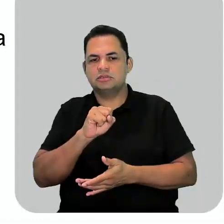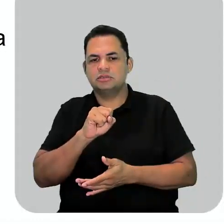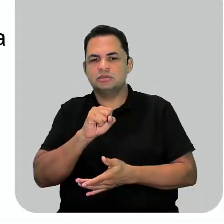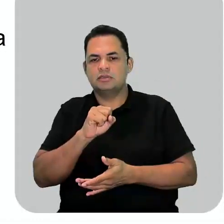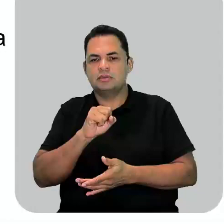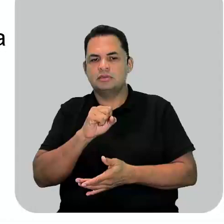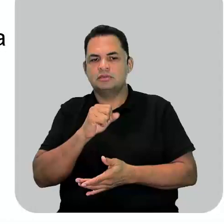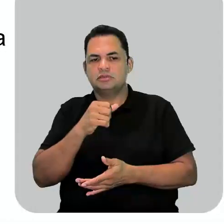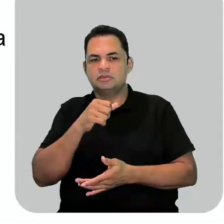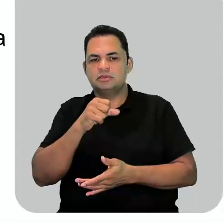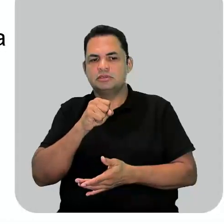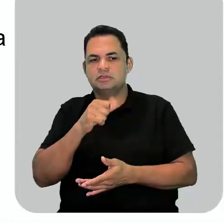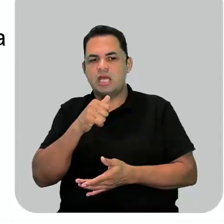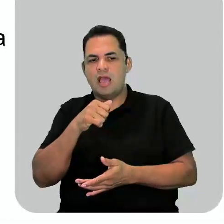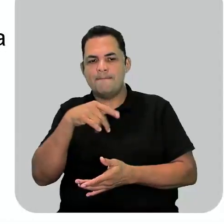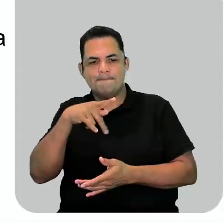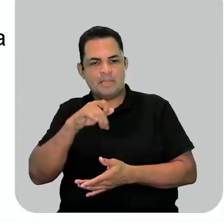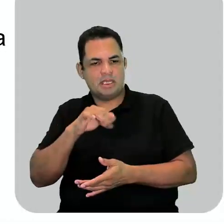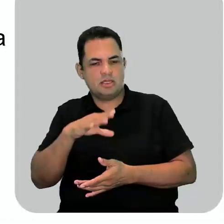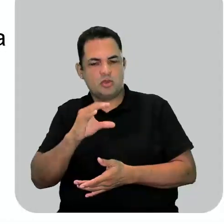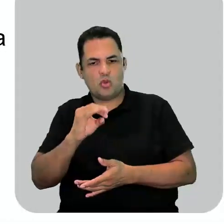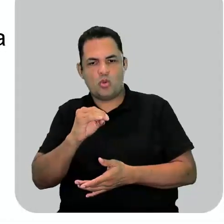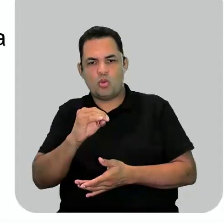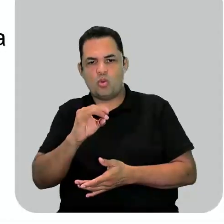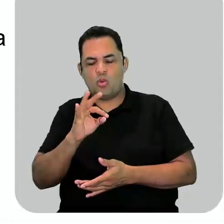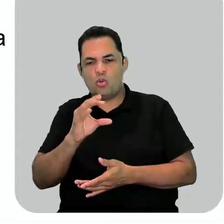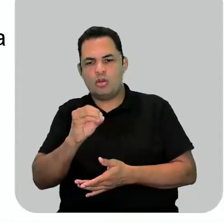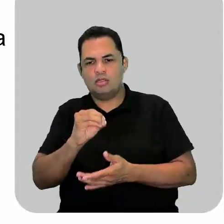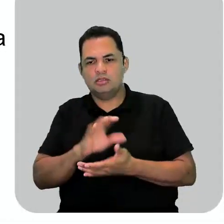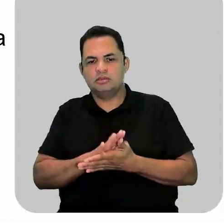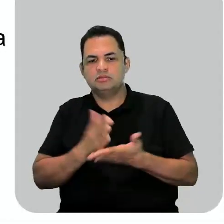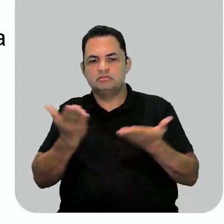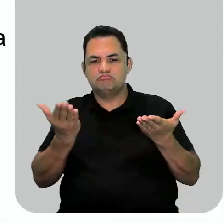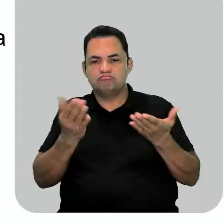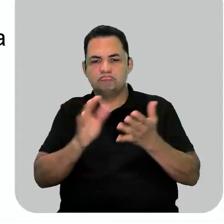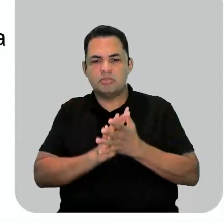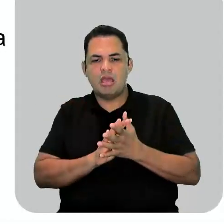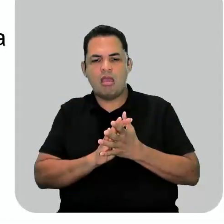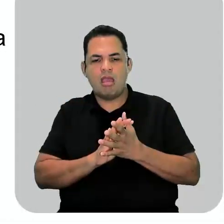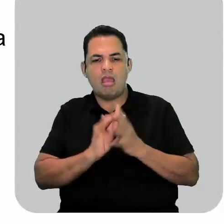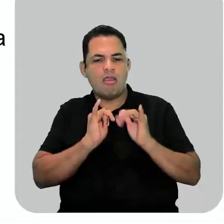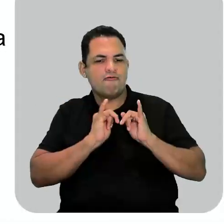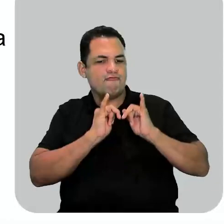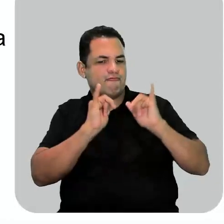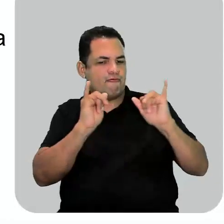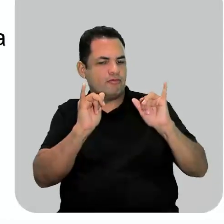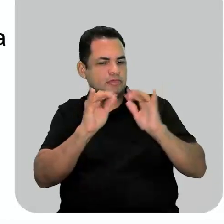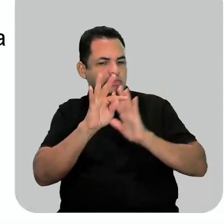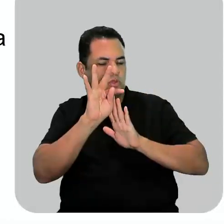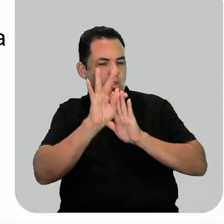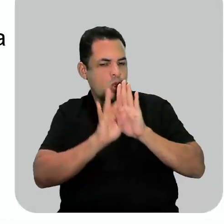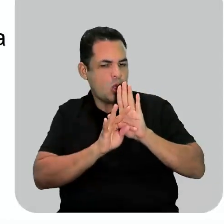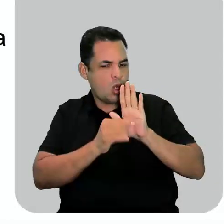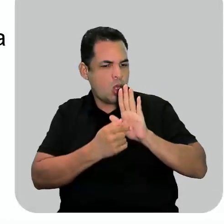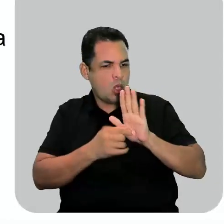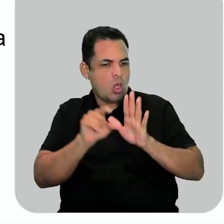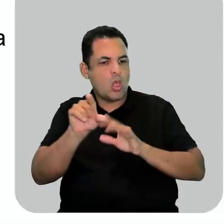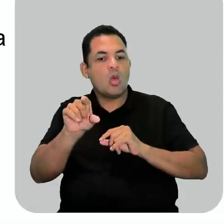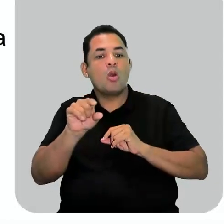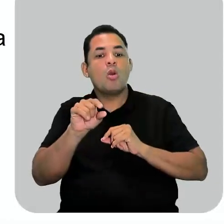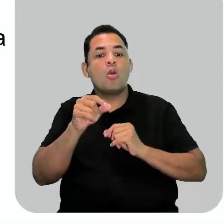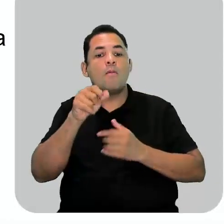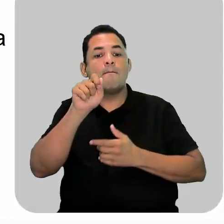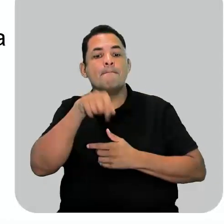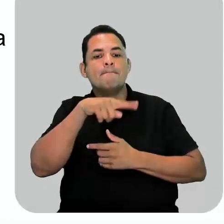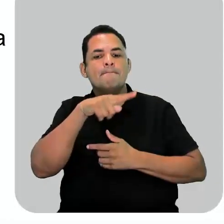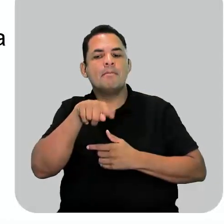pelos adolescentes. E aí vem, a partir da informação textual acima, assinale a